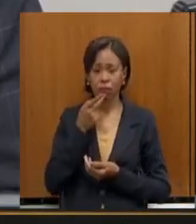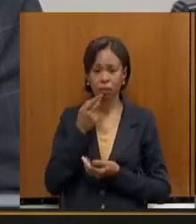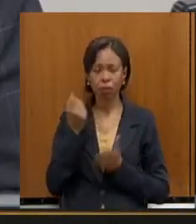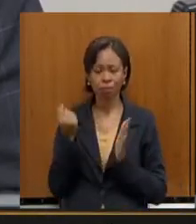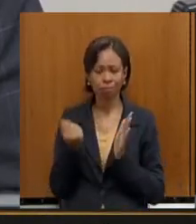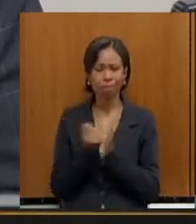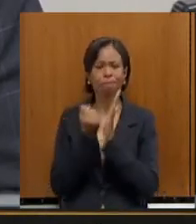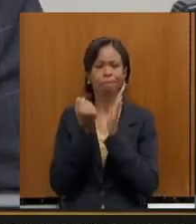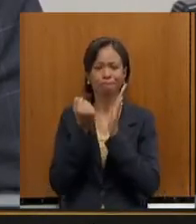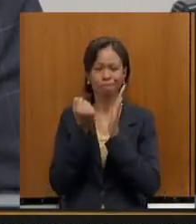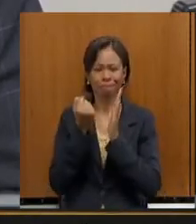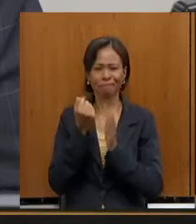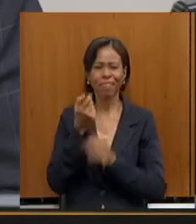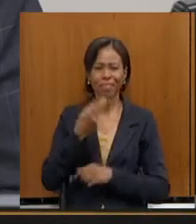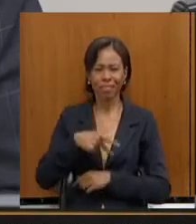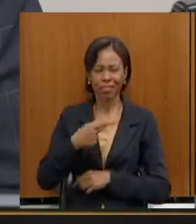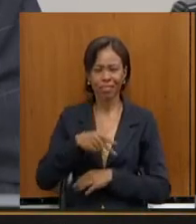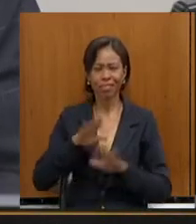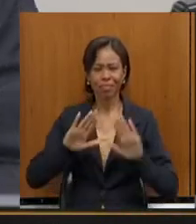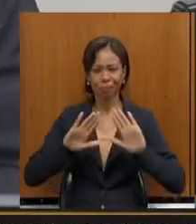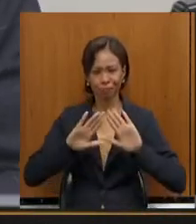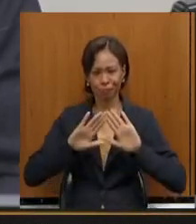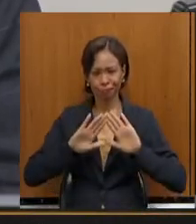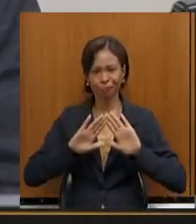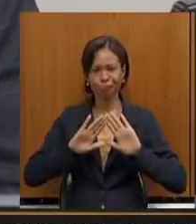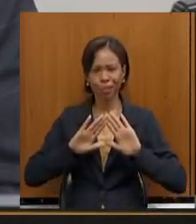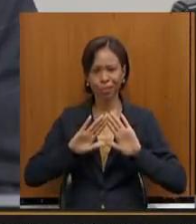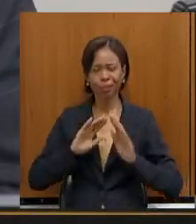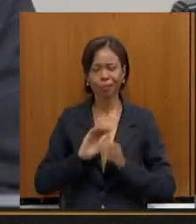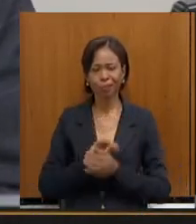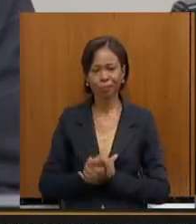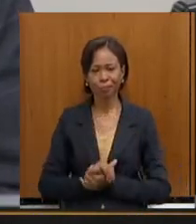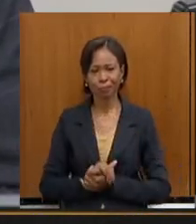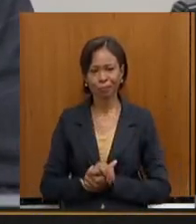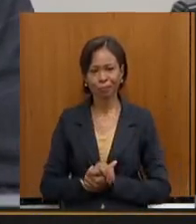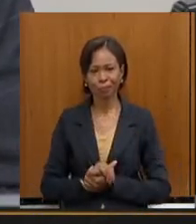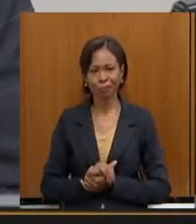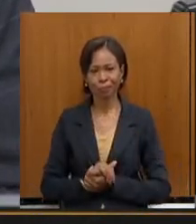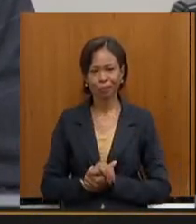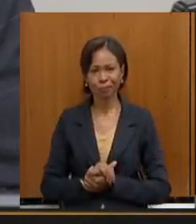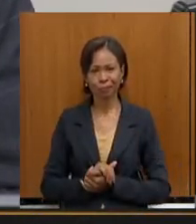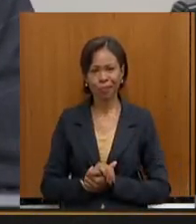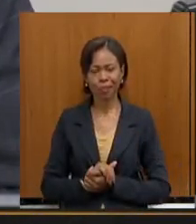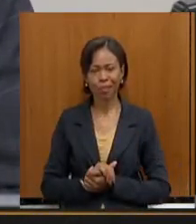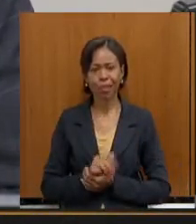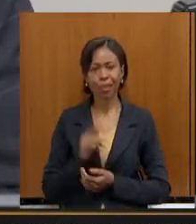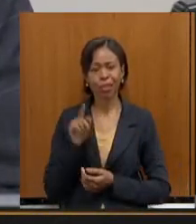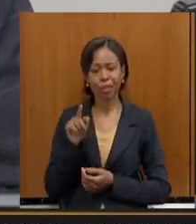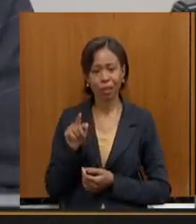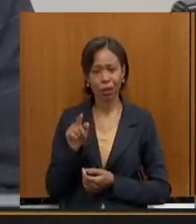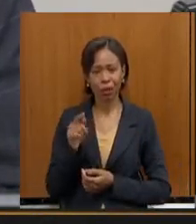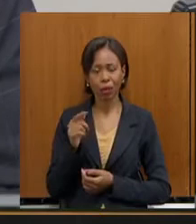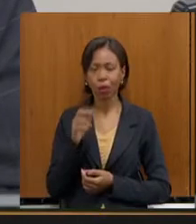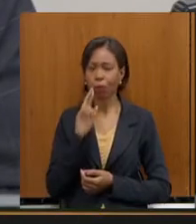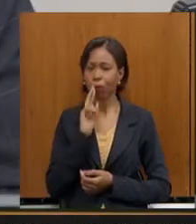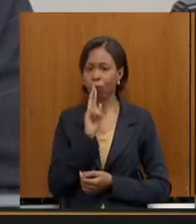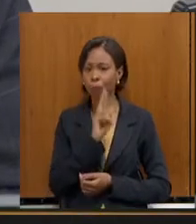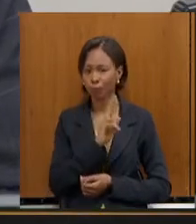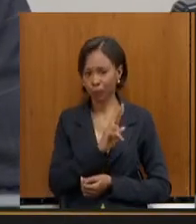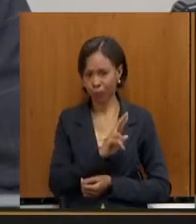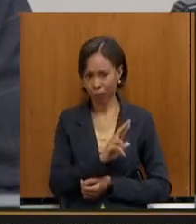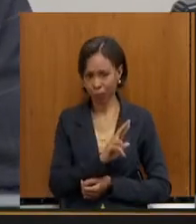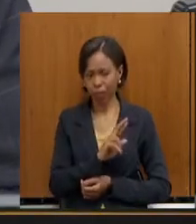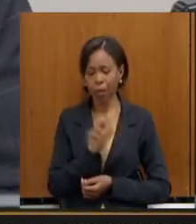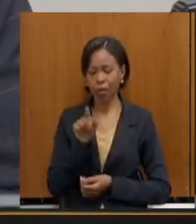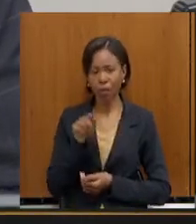marca na Assembleia então leva também a nossa consideração e com as palavras com a palavra para responder aos questionamentos de vossa